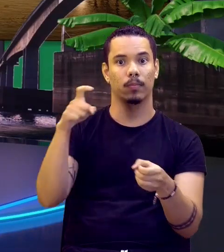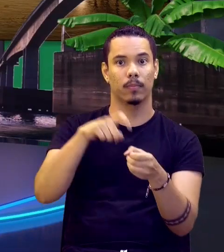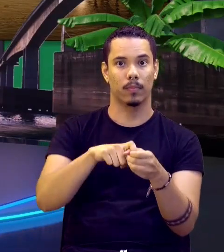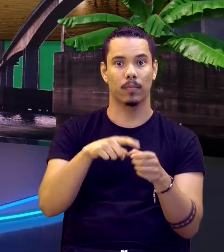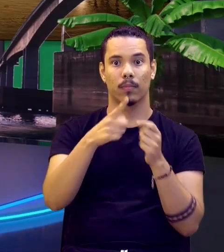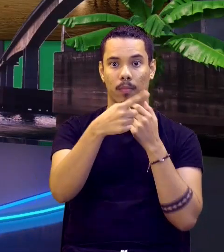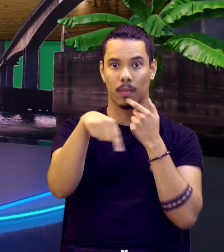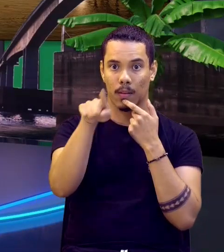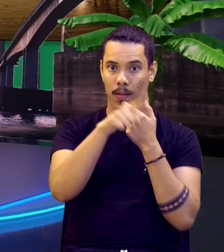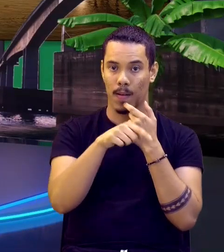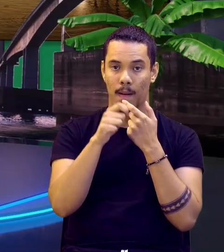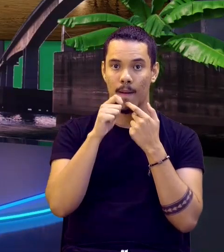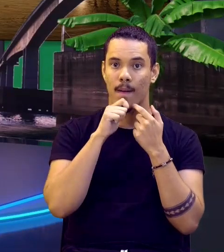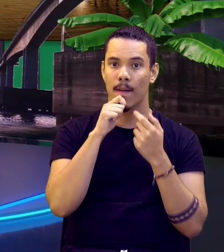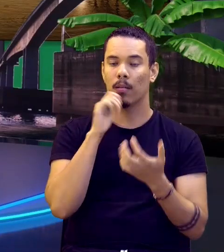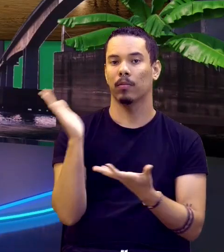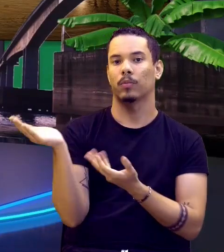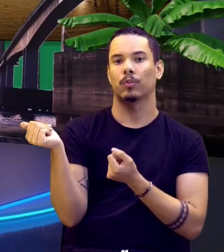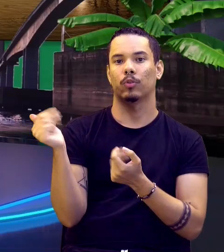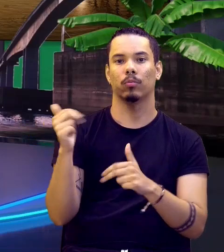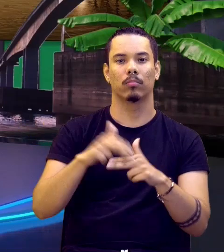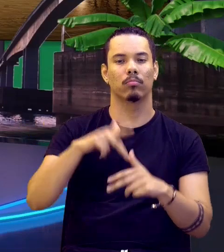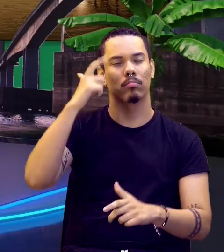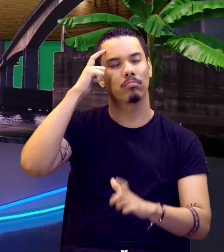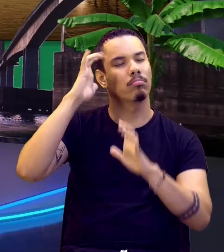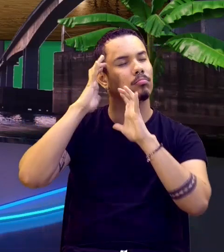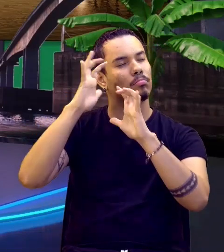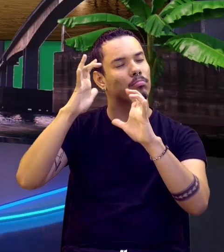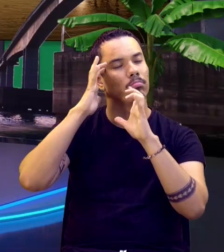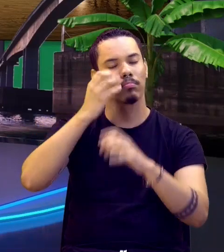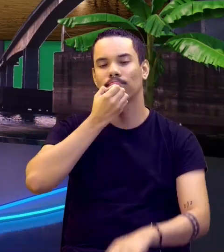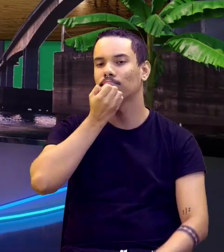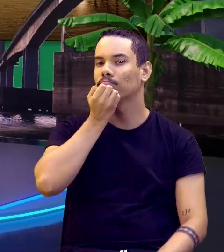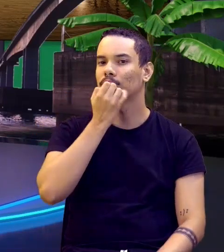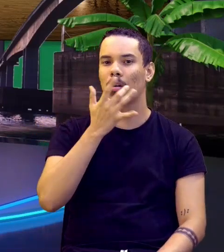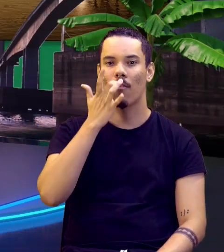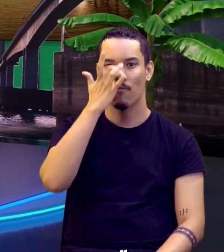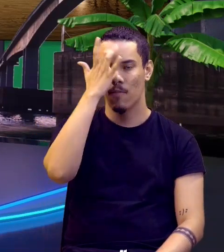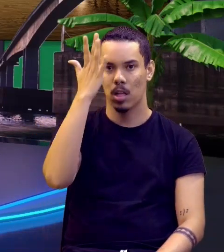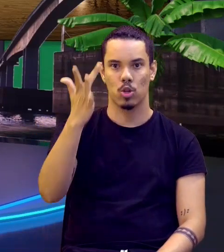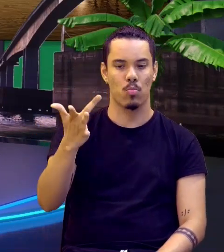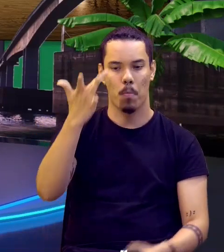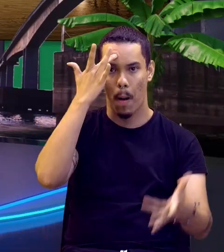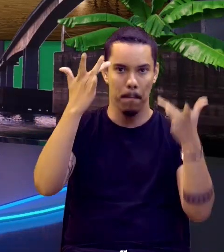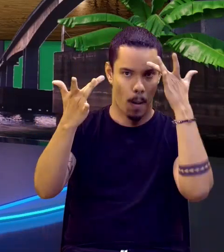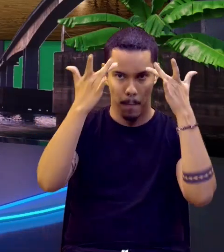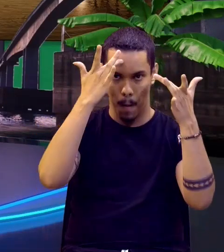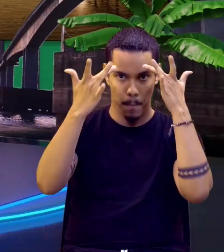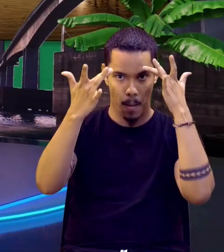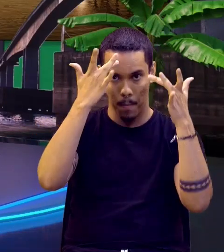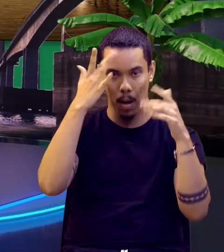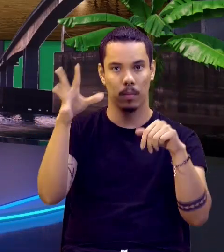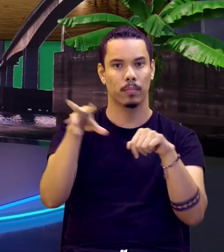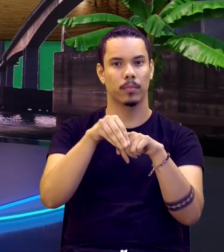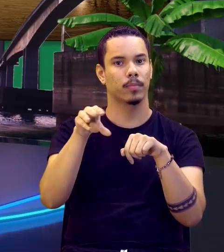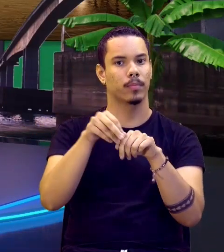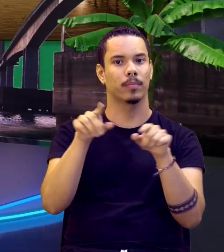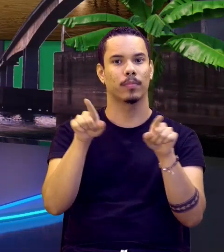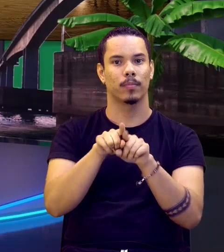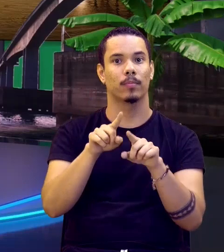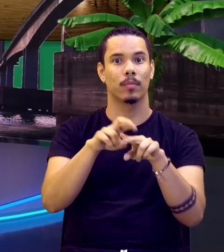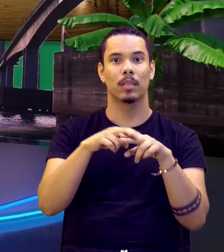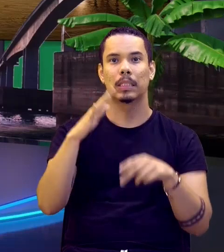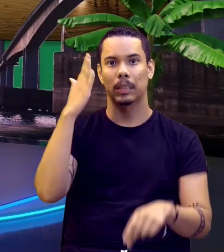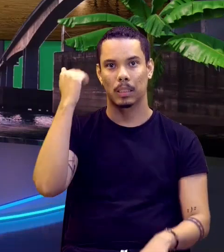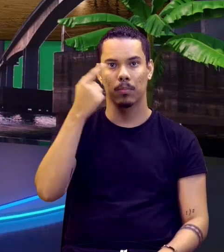jovens, então a cuca está muito fresca. Então é fácil memorizar, fixar conhecimento, Rogério. Muito bem. E a gente sabe que eles são top de